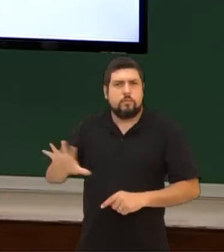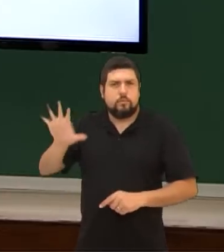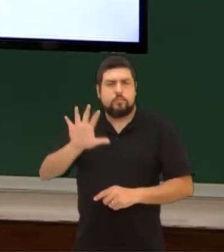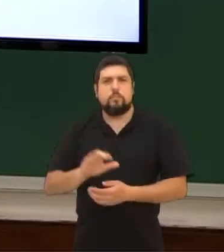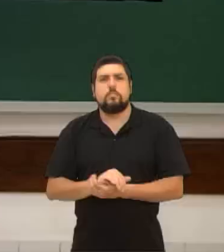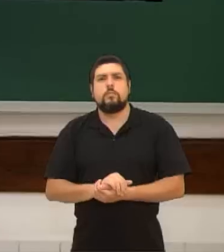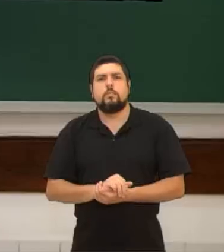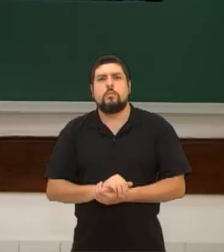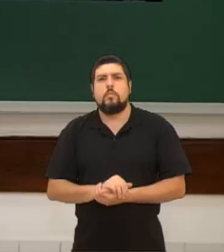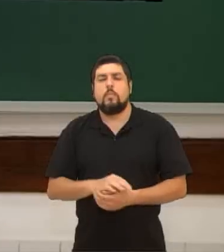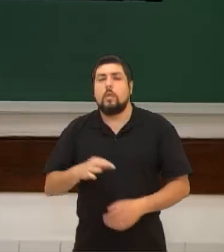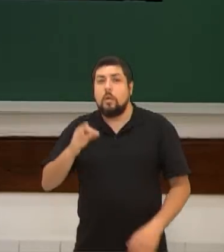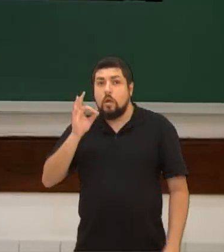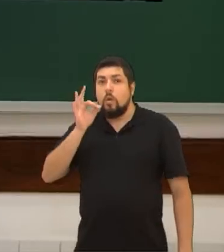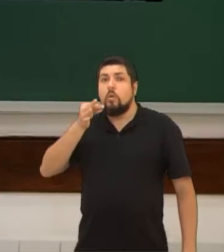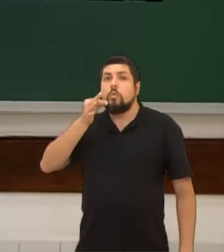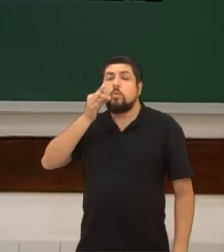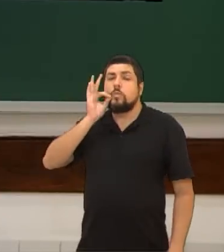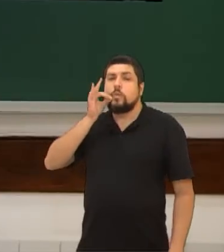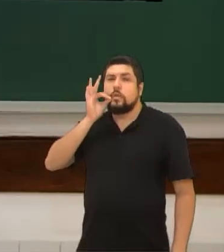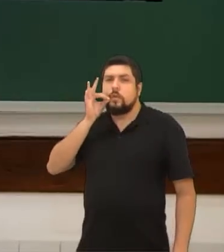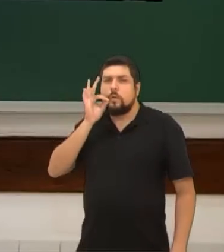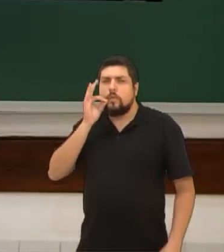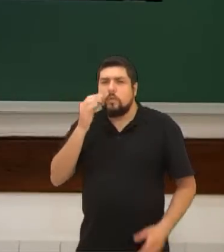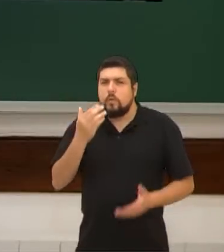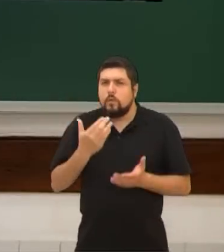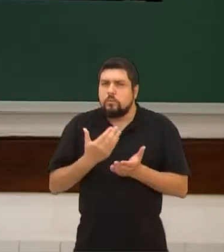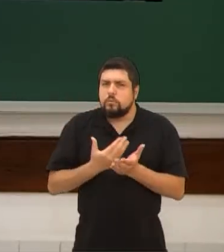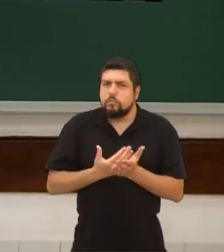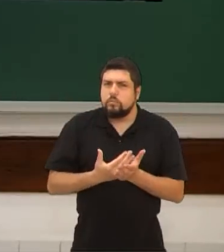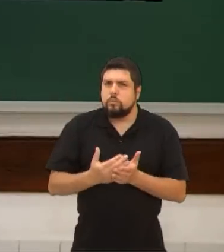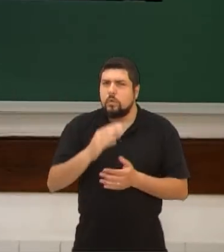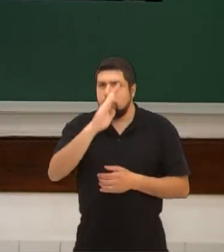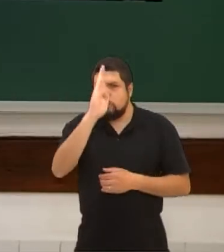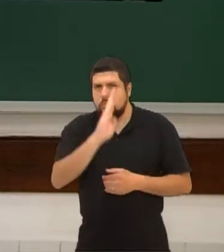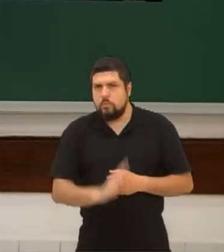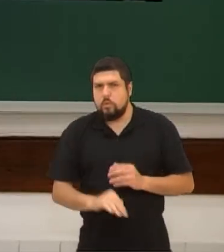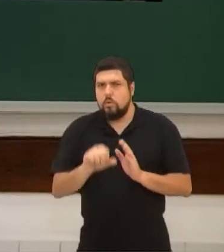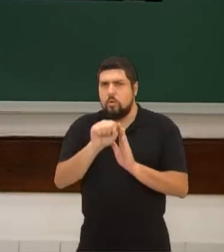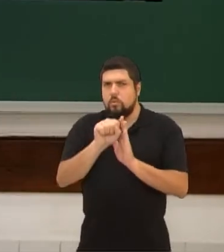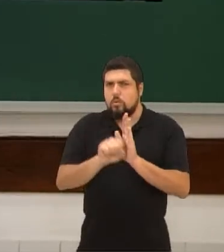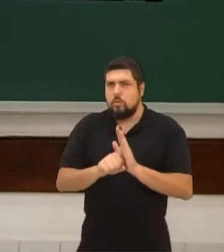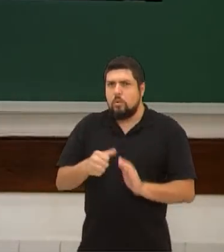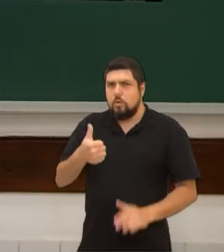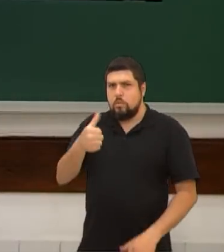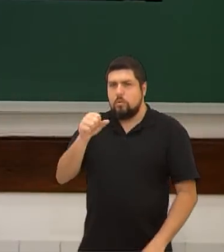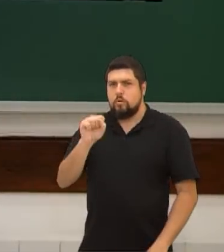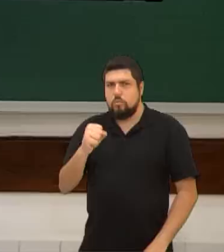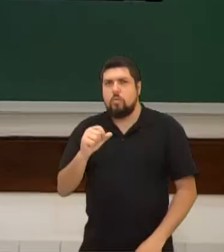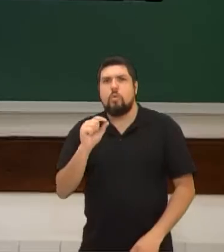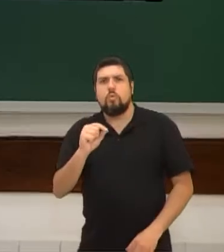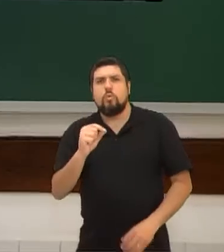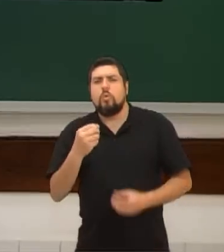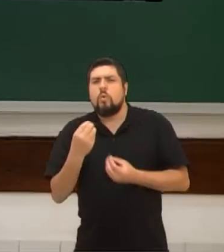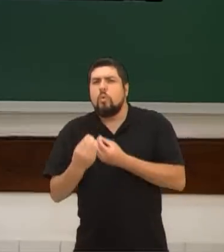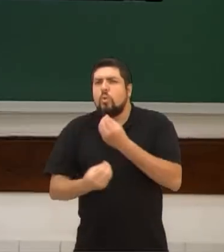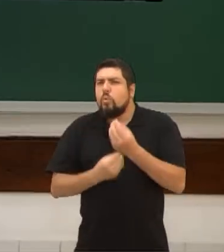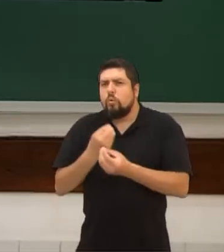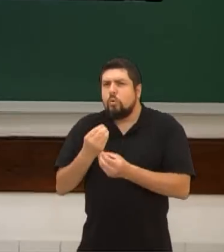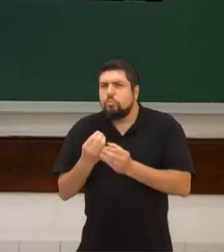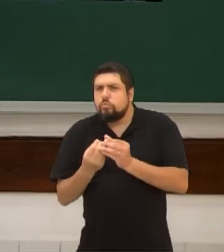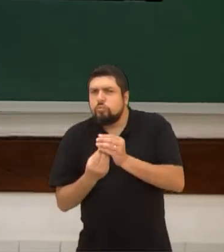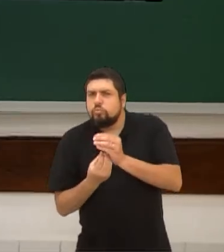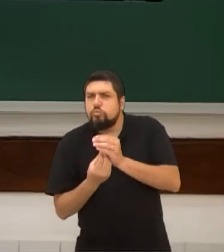Então o café ele vai ser introduzido no Brasil no século XVIII, nós temos alguns registros da introdução do café,